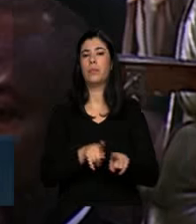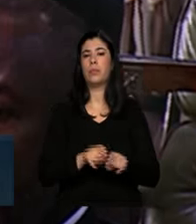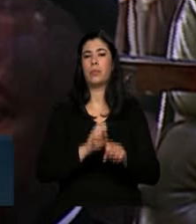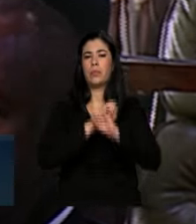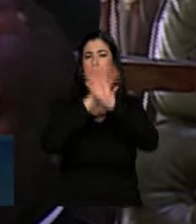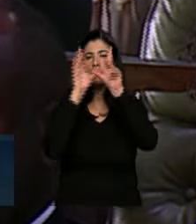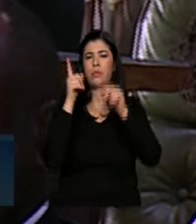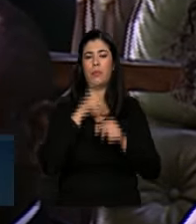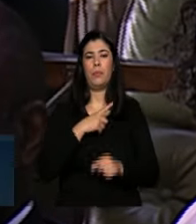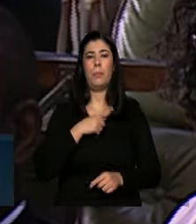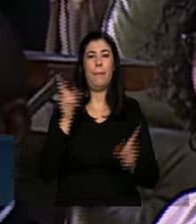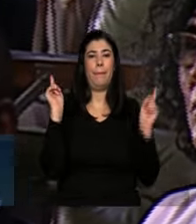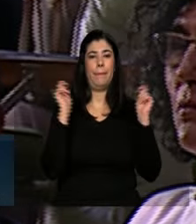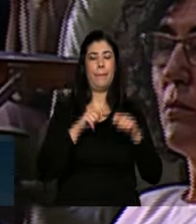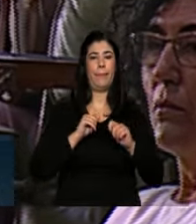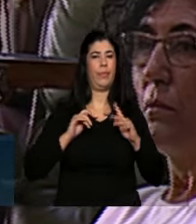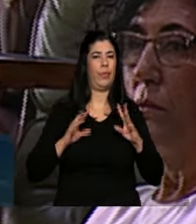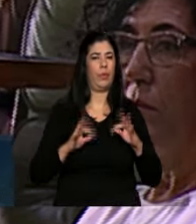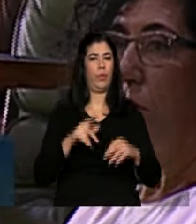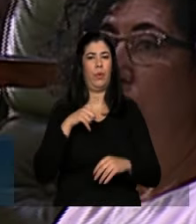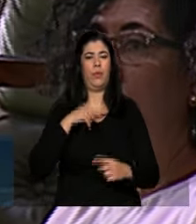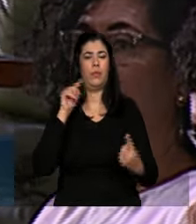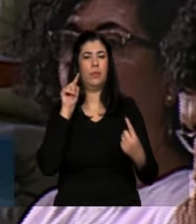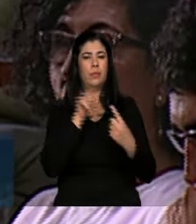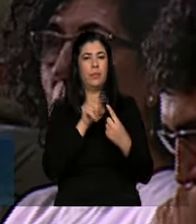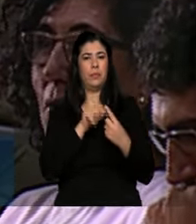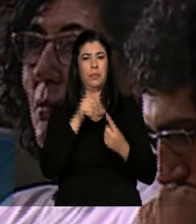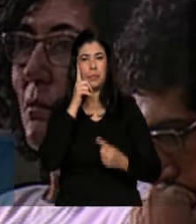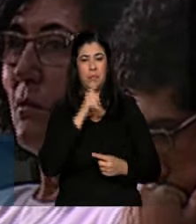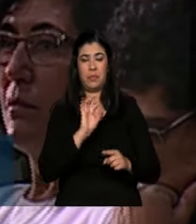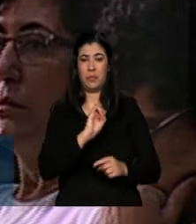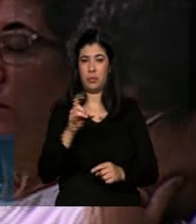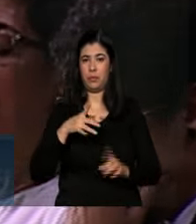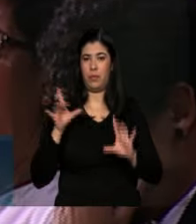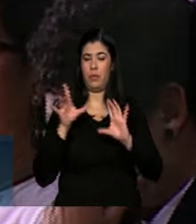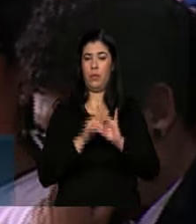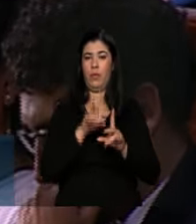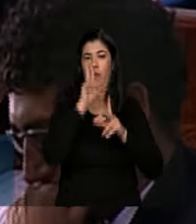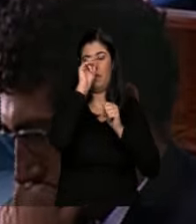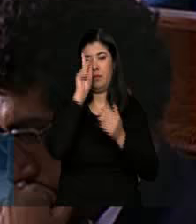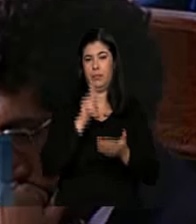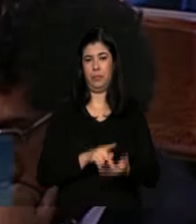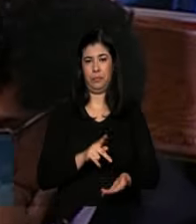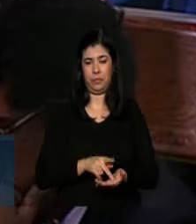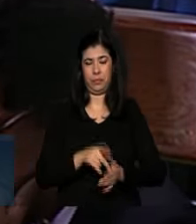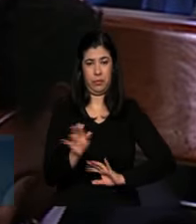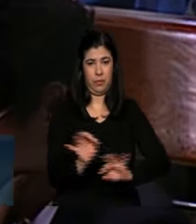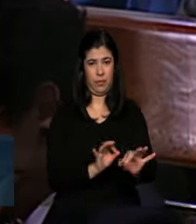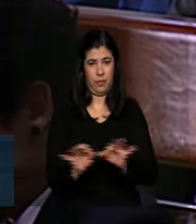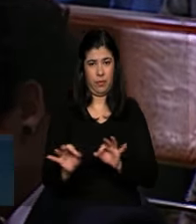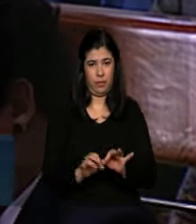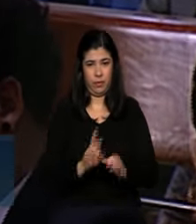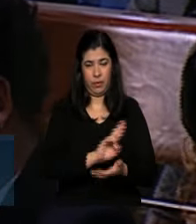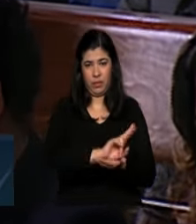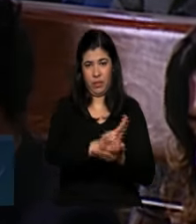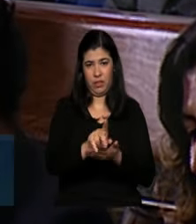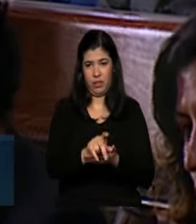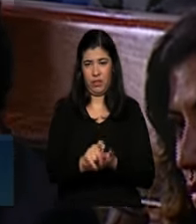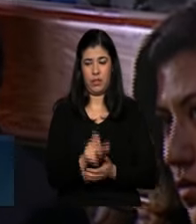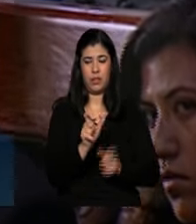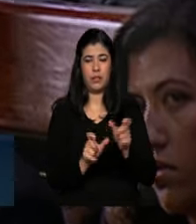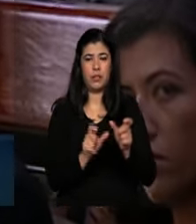clara a convicção de que todos temos muito a ganhar se unirmos forças. No plano extra-regional,